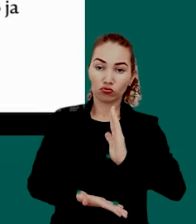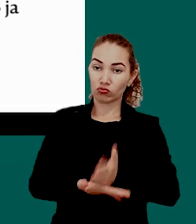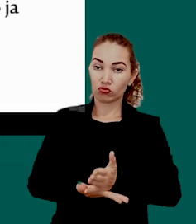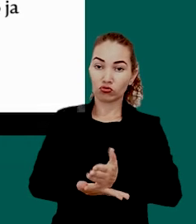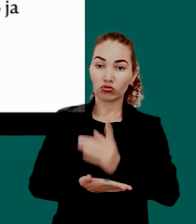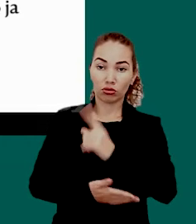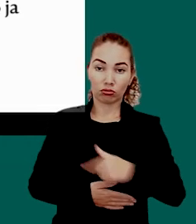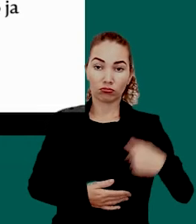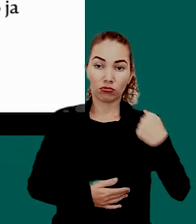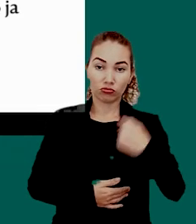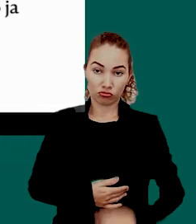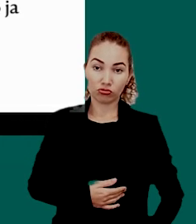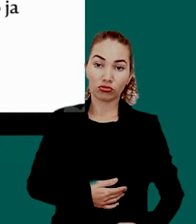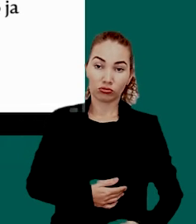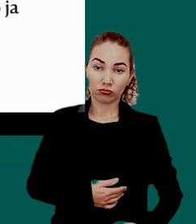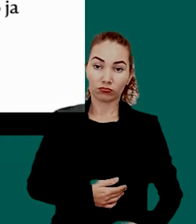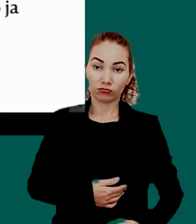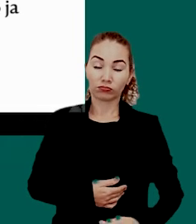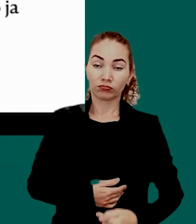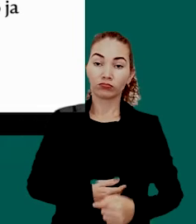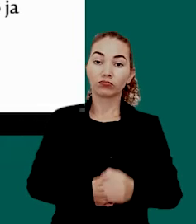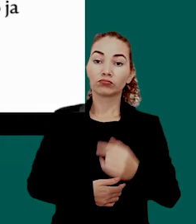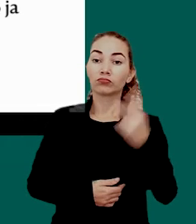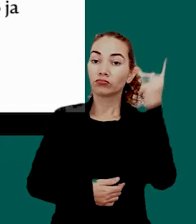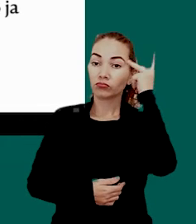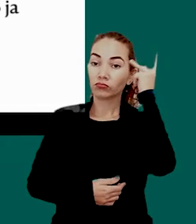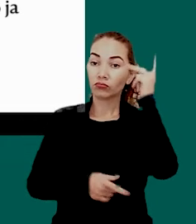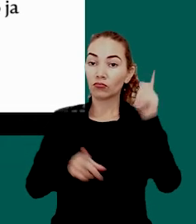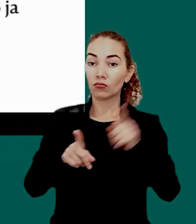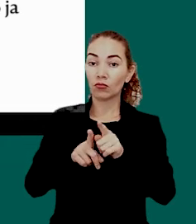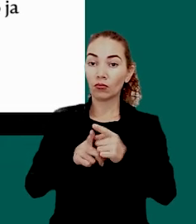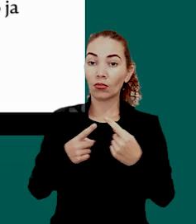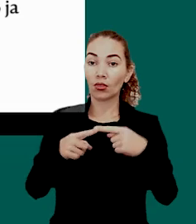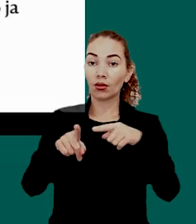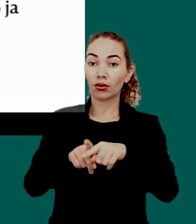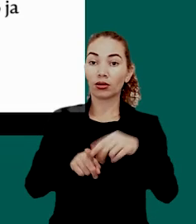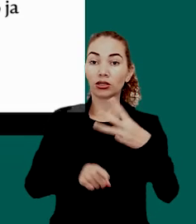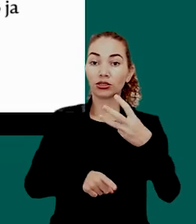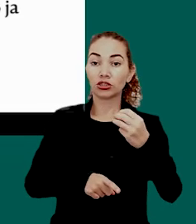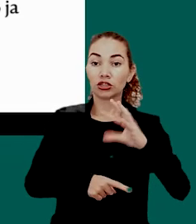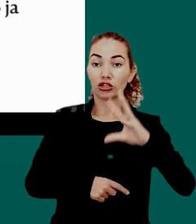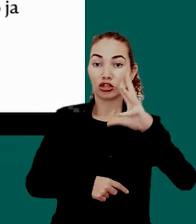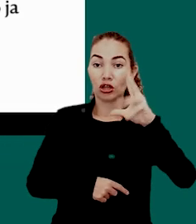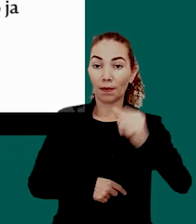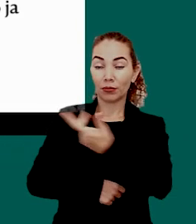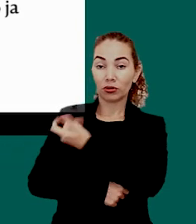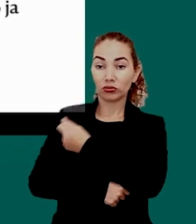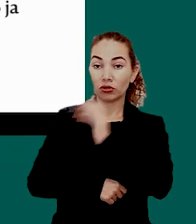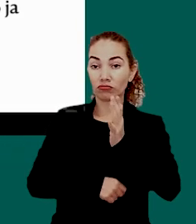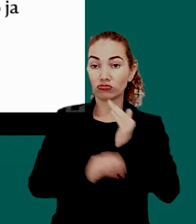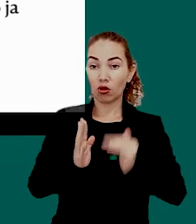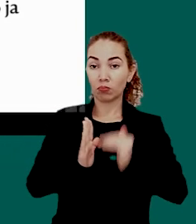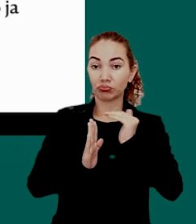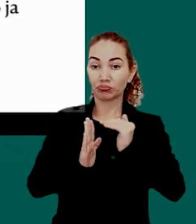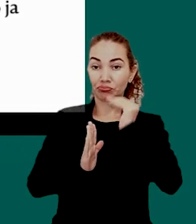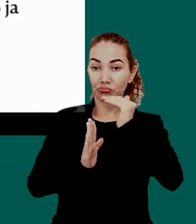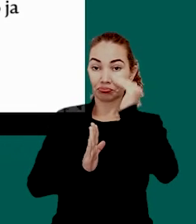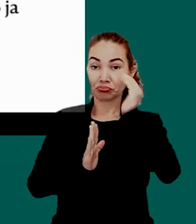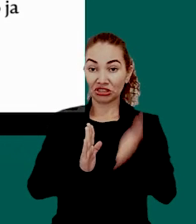na China, né? O São Paulo tem um acordo que inicialmente previa a produção de 30 milhões de doses, isso já foi aumentado, né, algumas